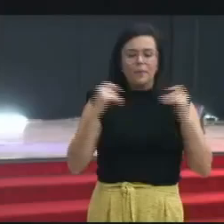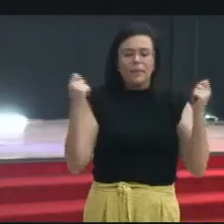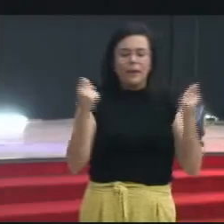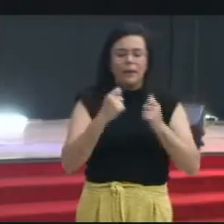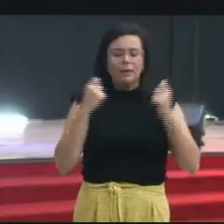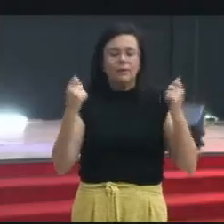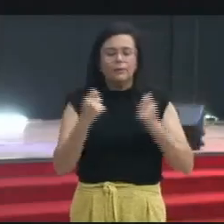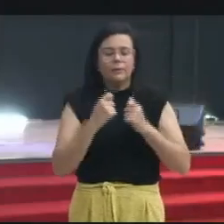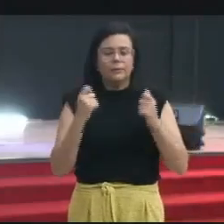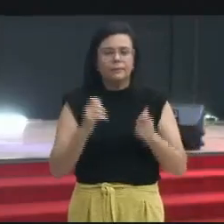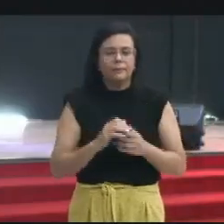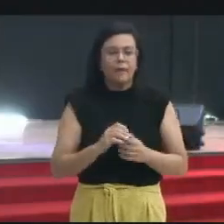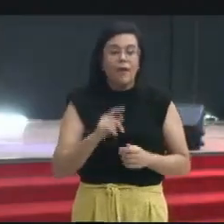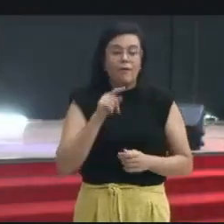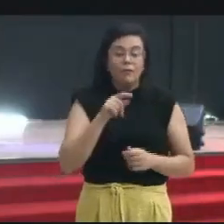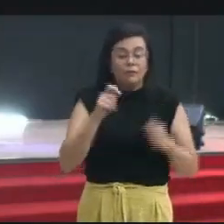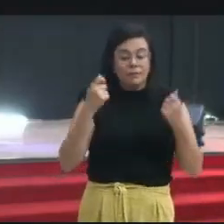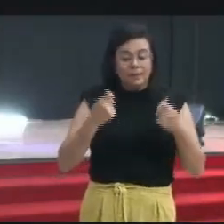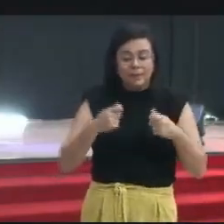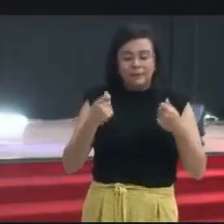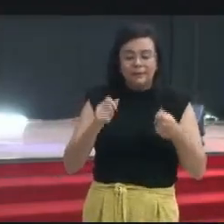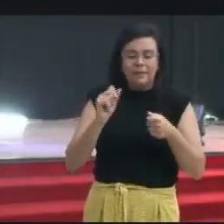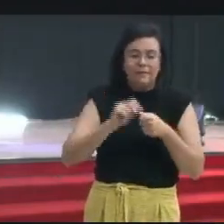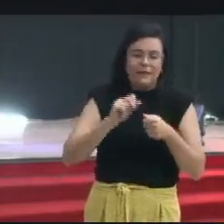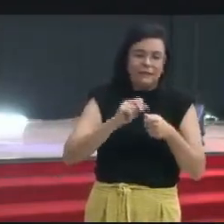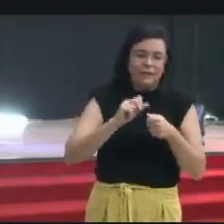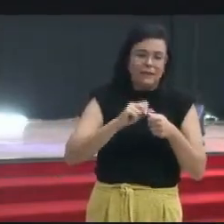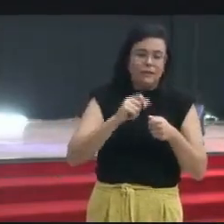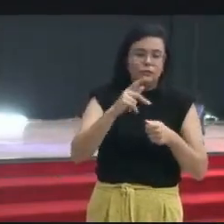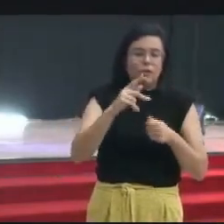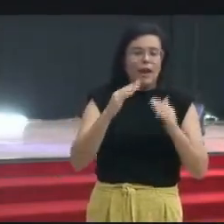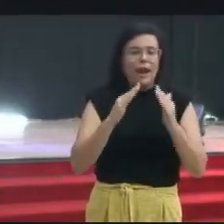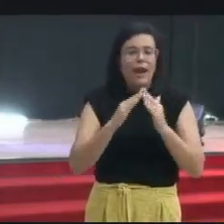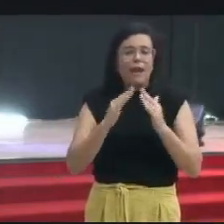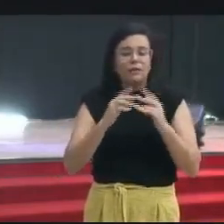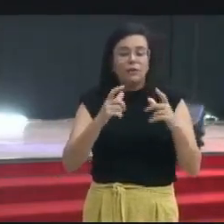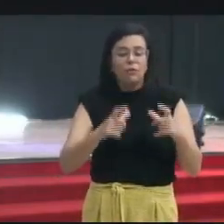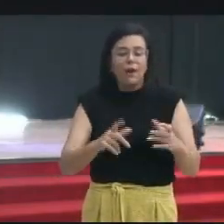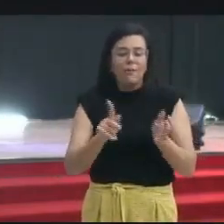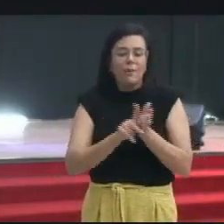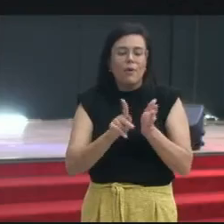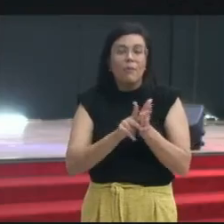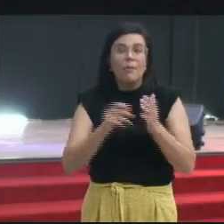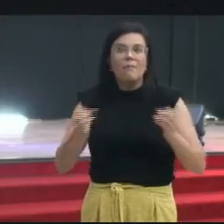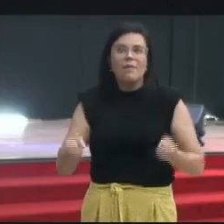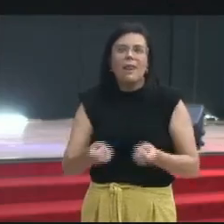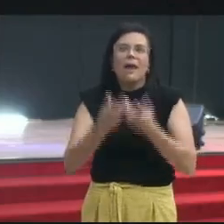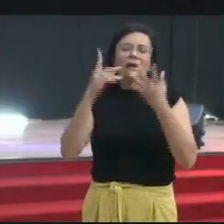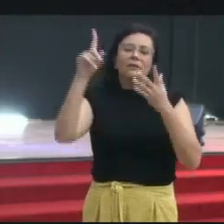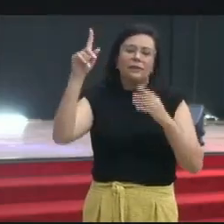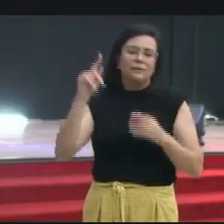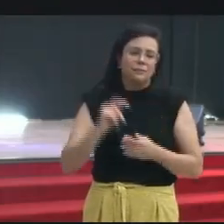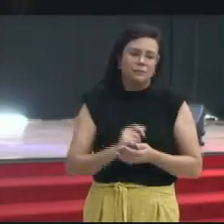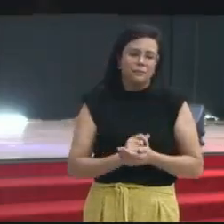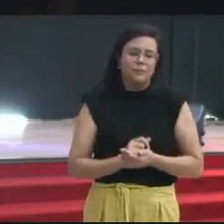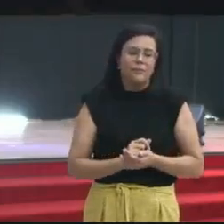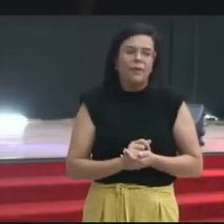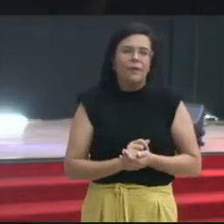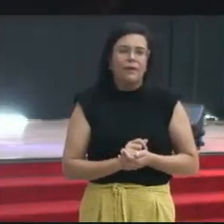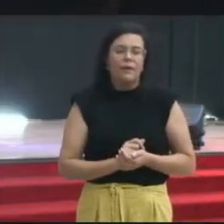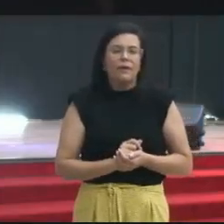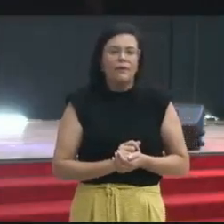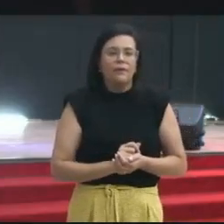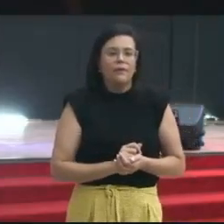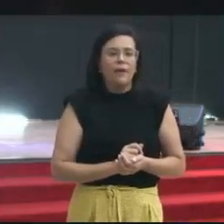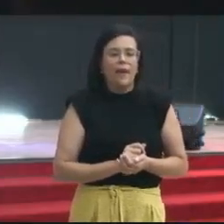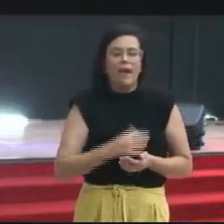Faça da sua casa um lugar de milagres. O outro exemplo é Jairo. Lembra da história de Jairo? A filhinha